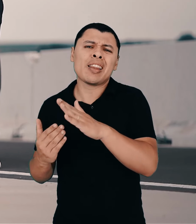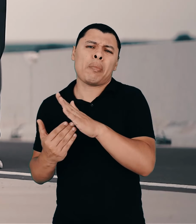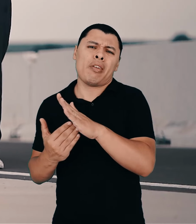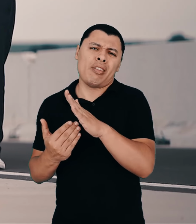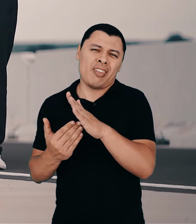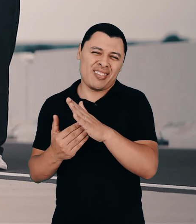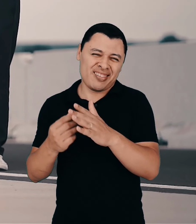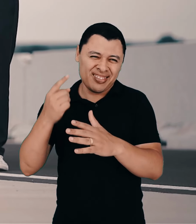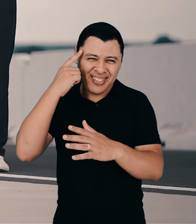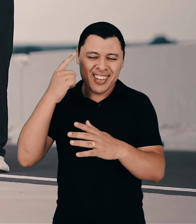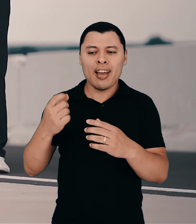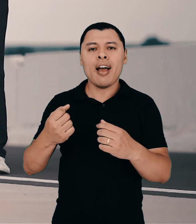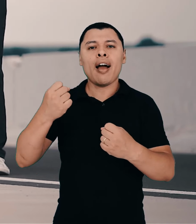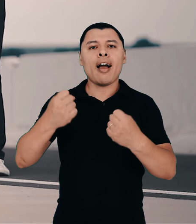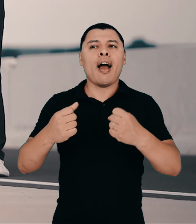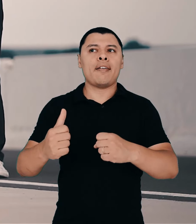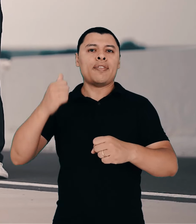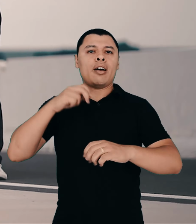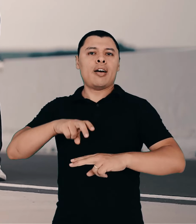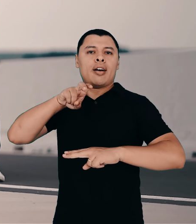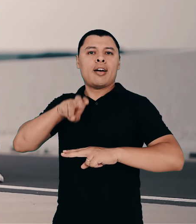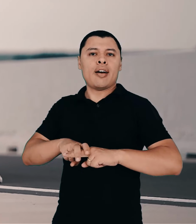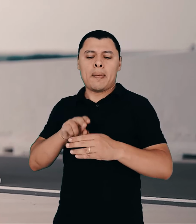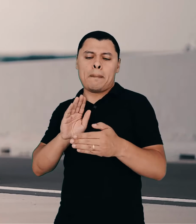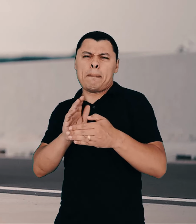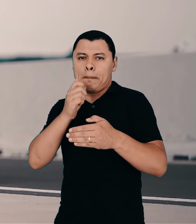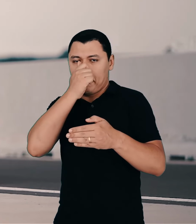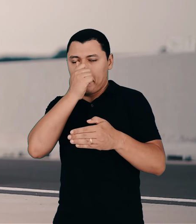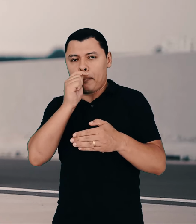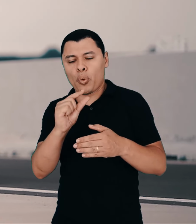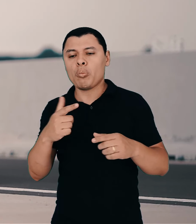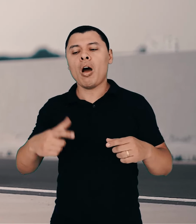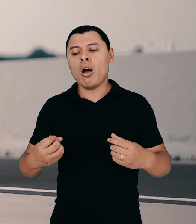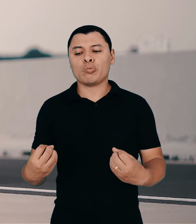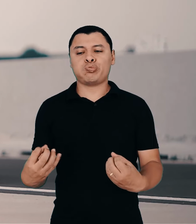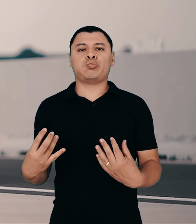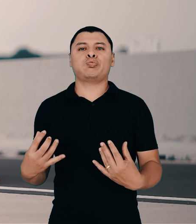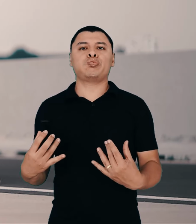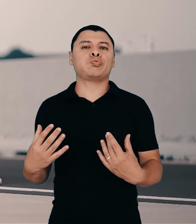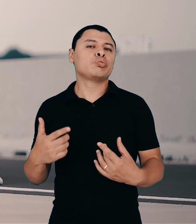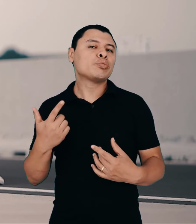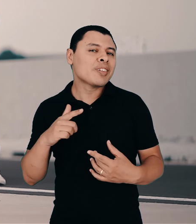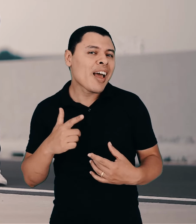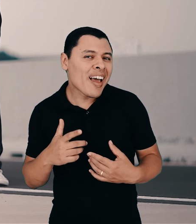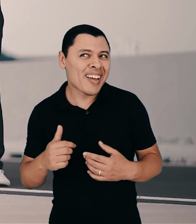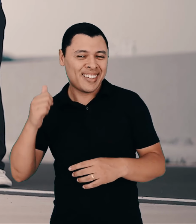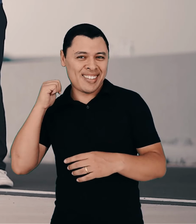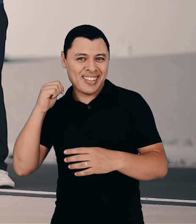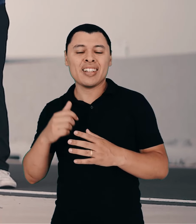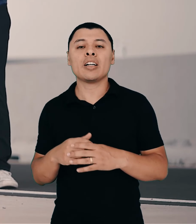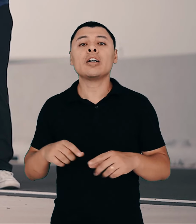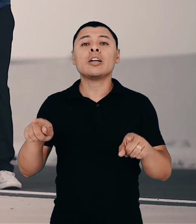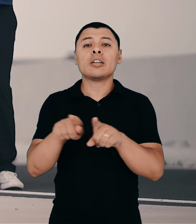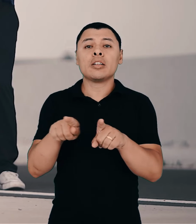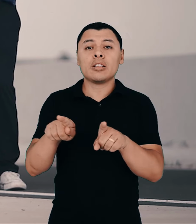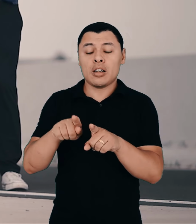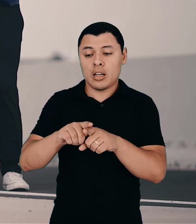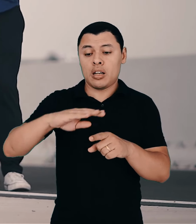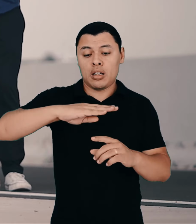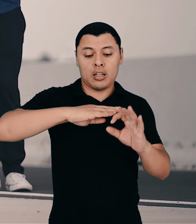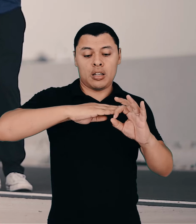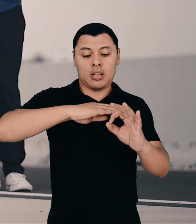questão do espaço traseiro, falta de saída para ventilação, essa questão dessa plataforma nova, mas com entre-eixos antigo e um